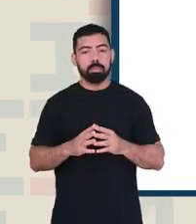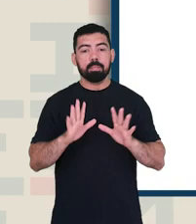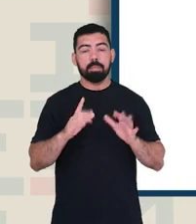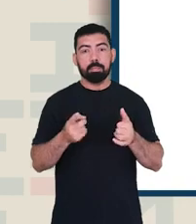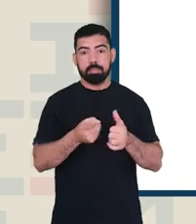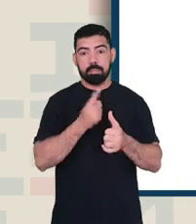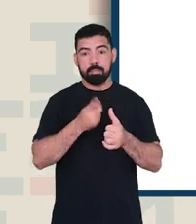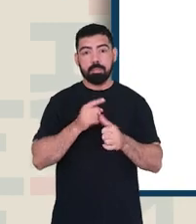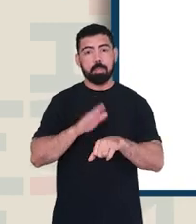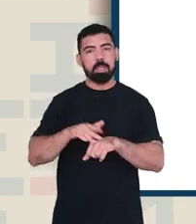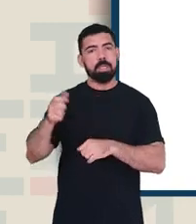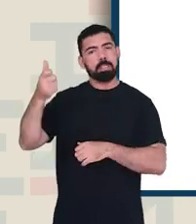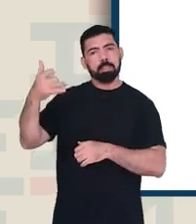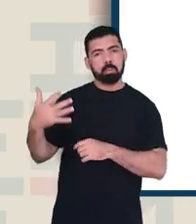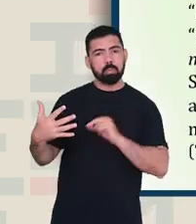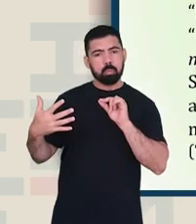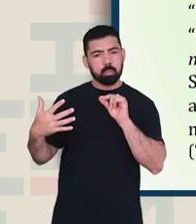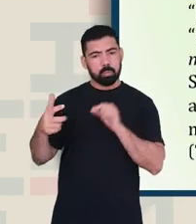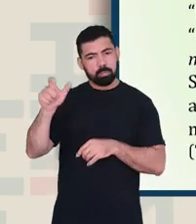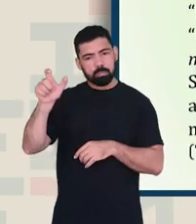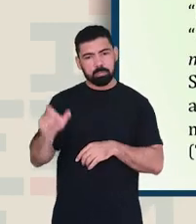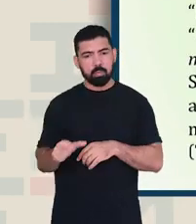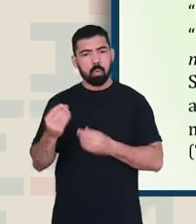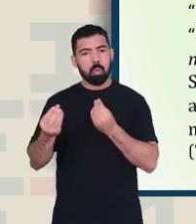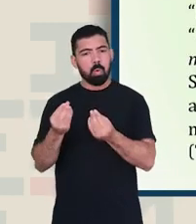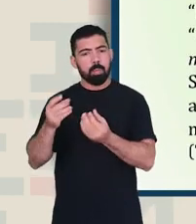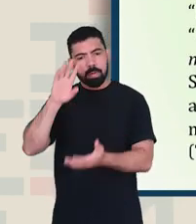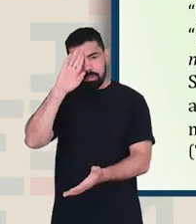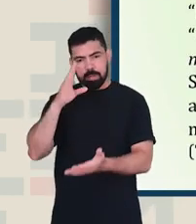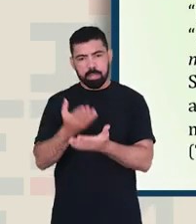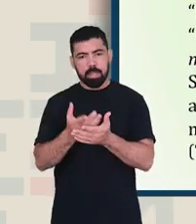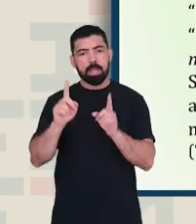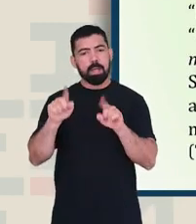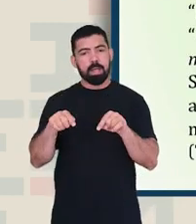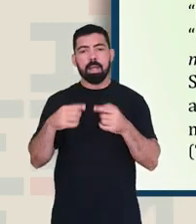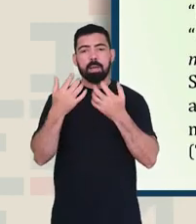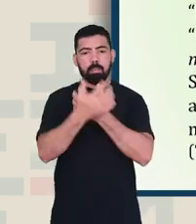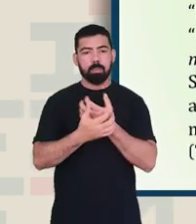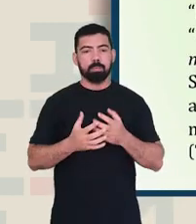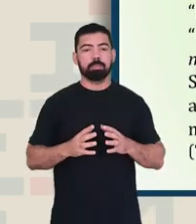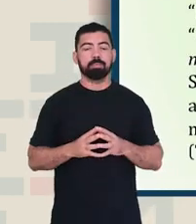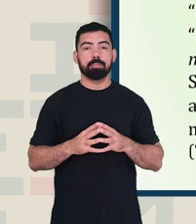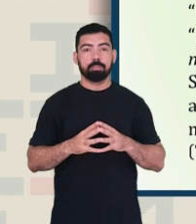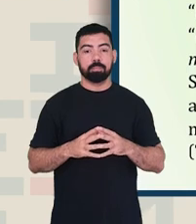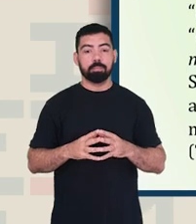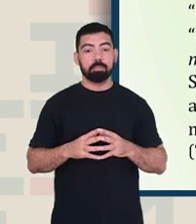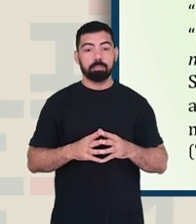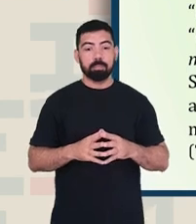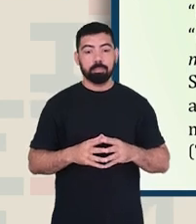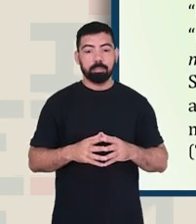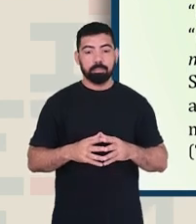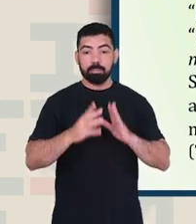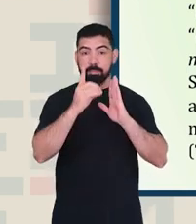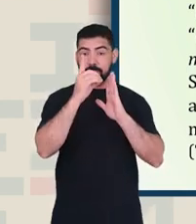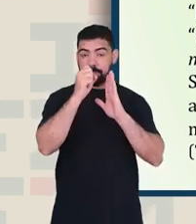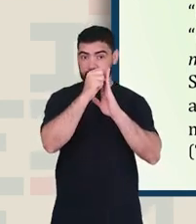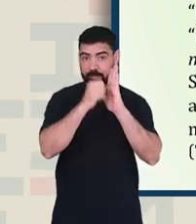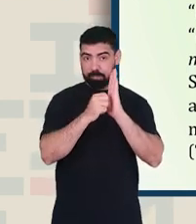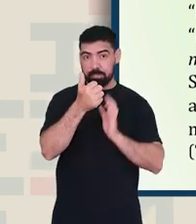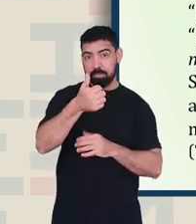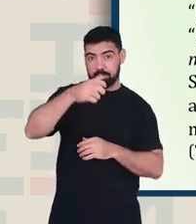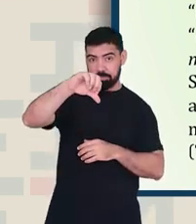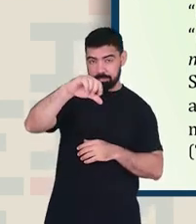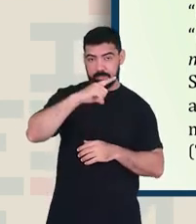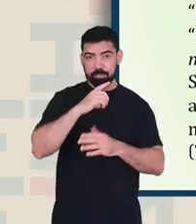ver o que ele dizia, como ele encarava, como ele se focava na música. Veja, no século XIX,